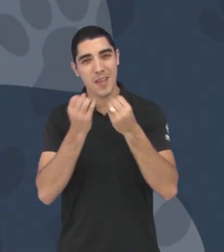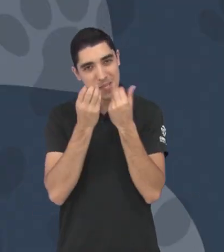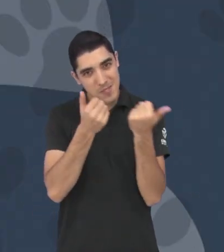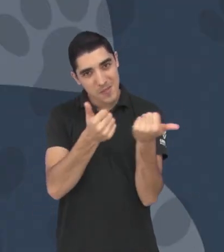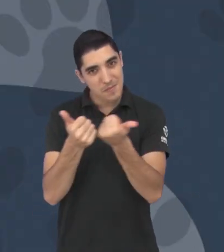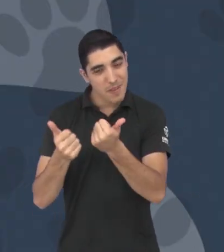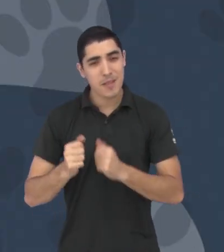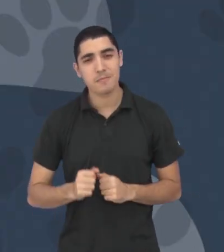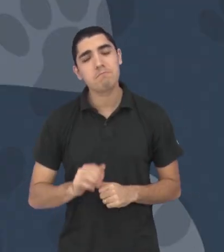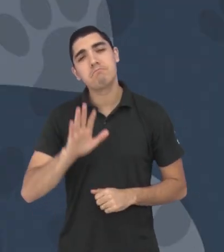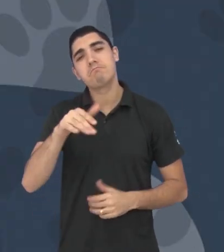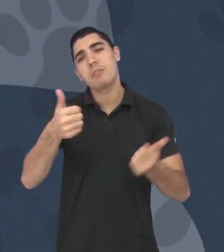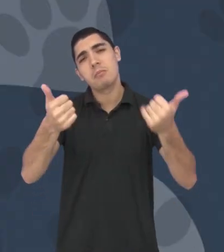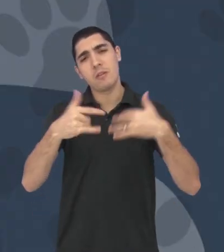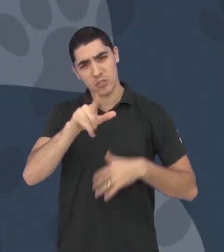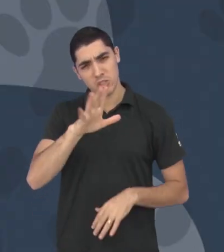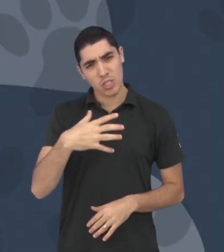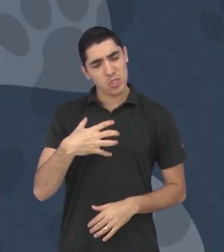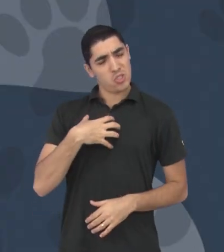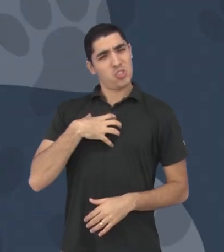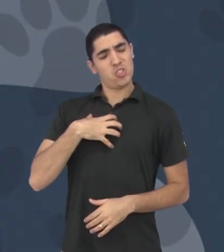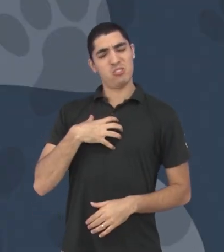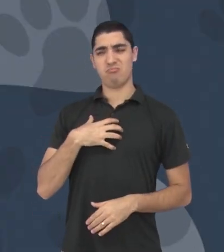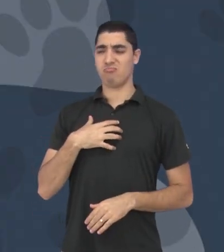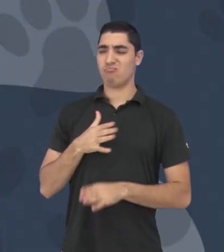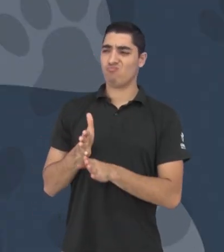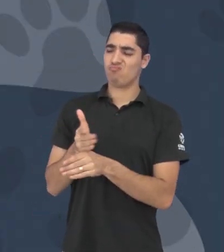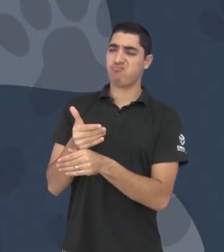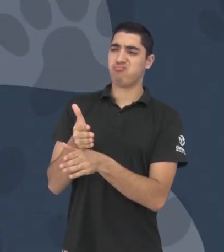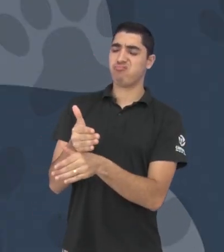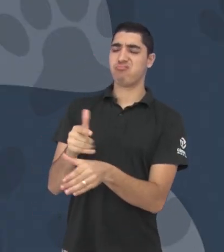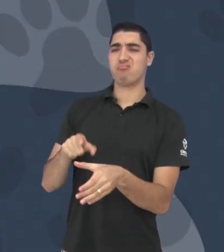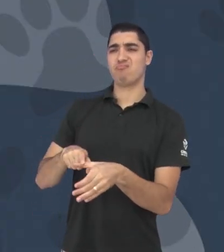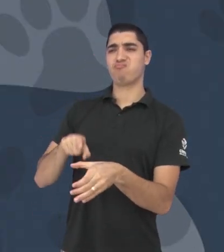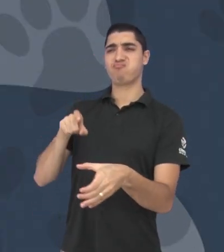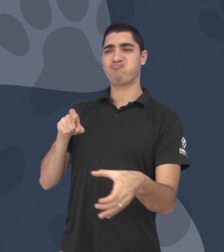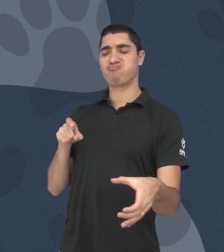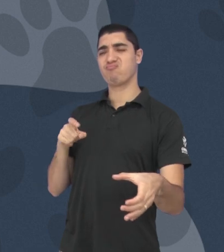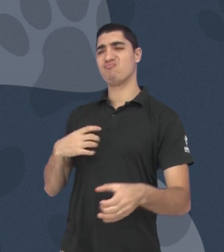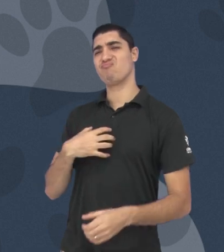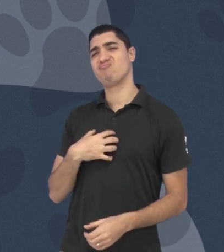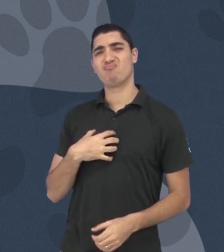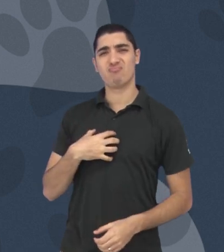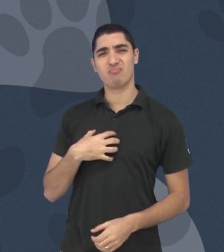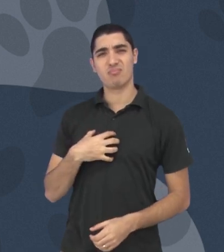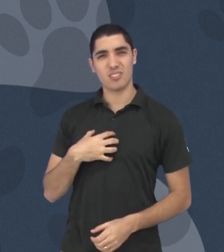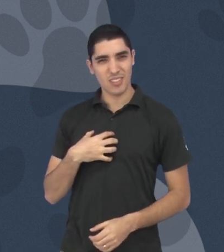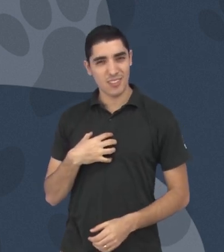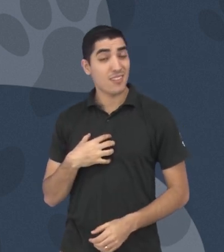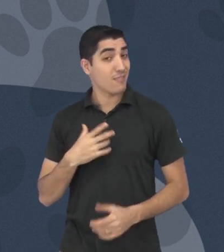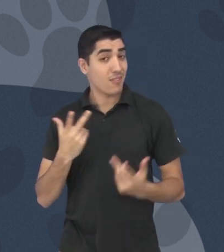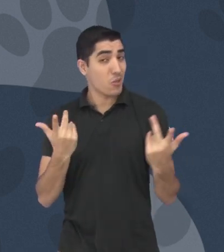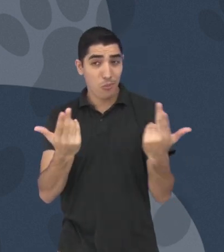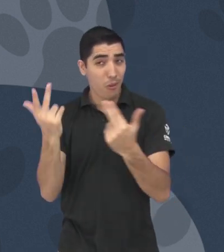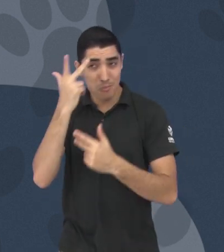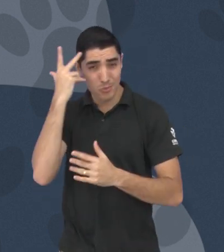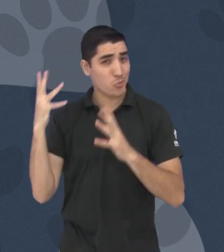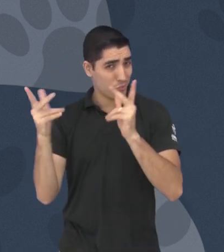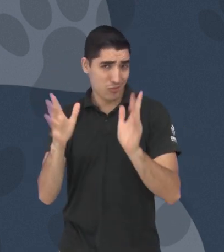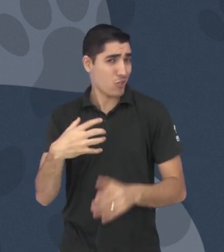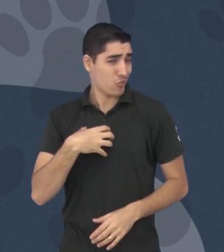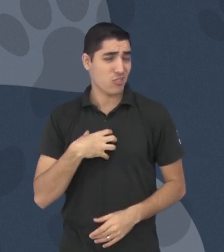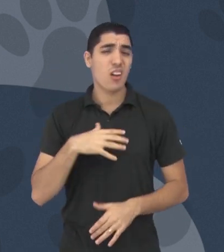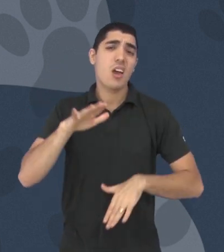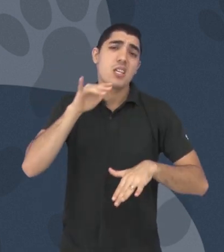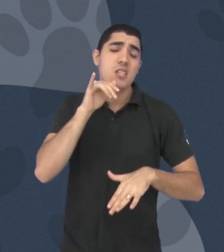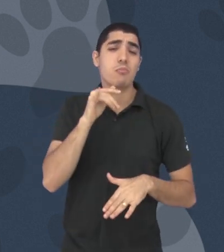E aí, tudo bem? Me diz, alguma vez na vida você já sentiu como um peixe fora d'água? Quem nunca, né? É quando a